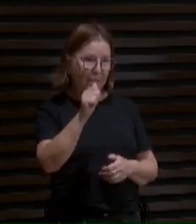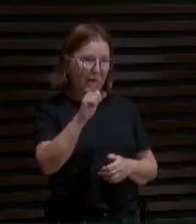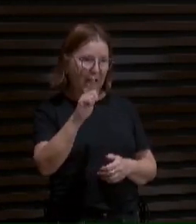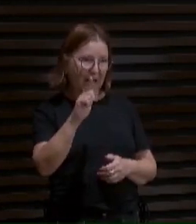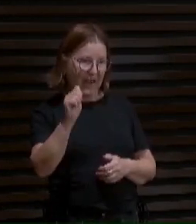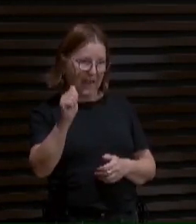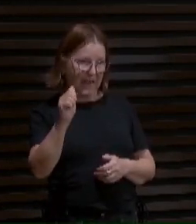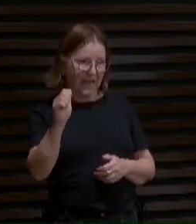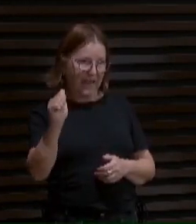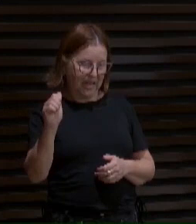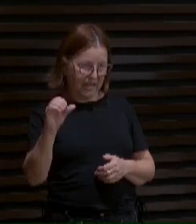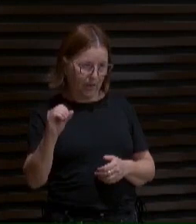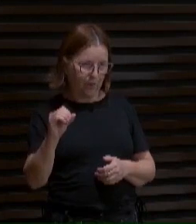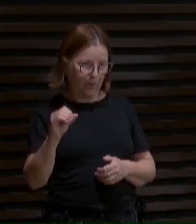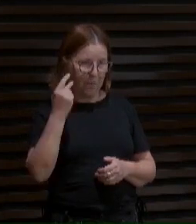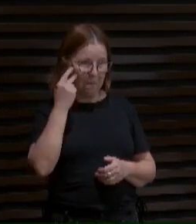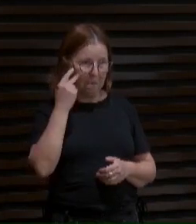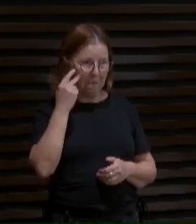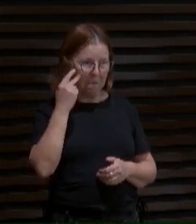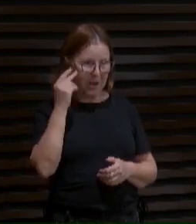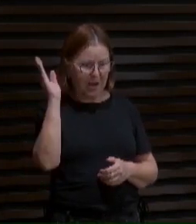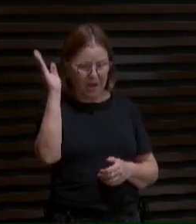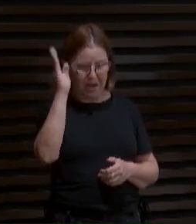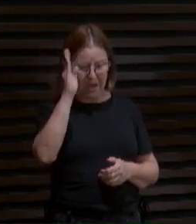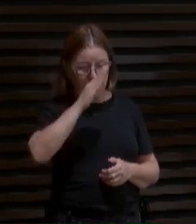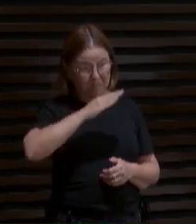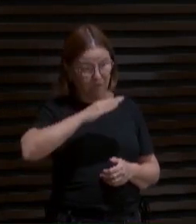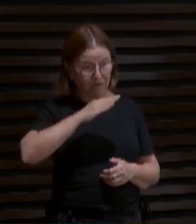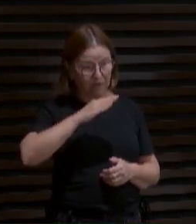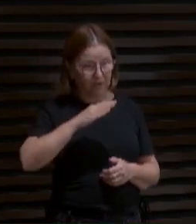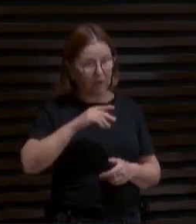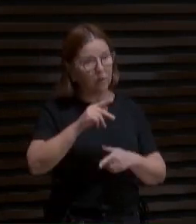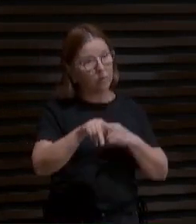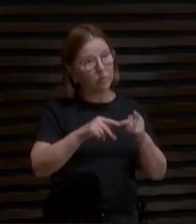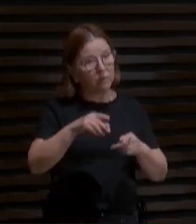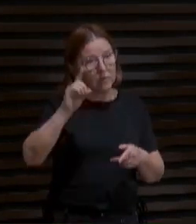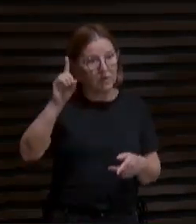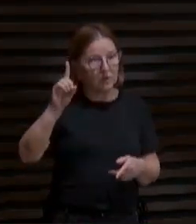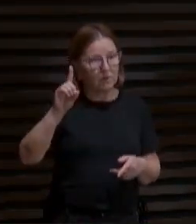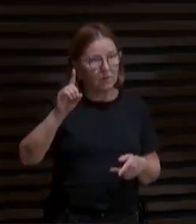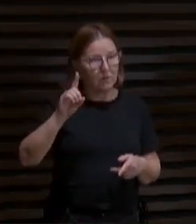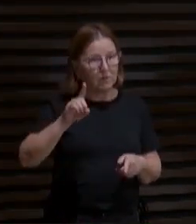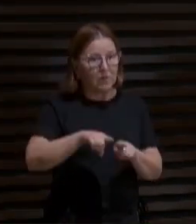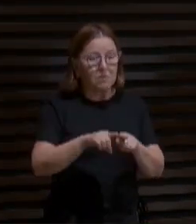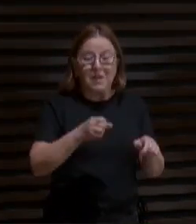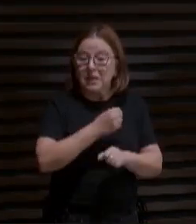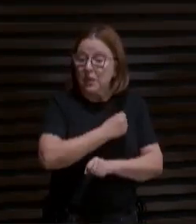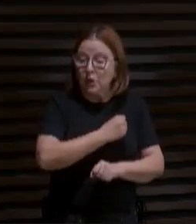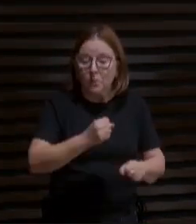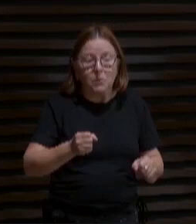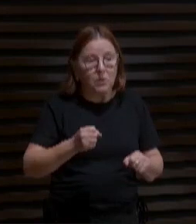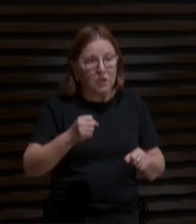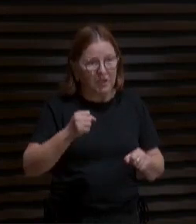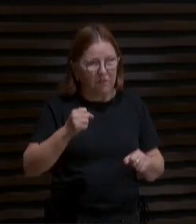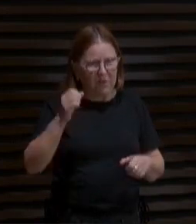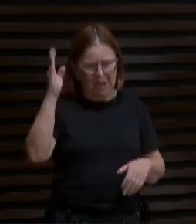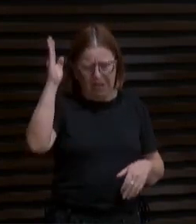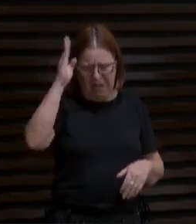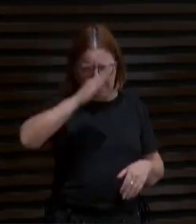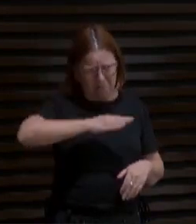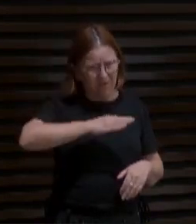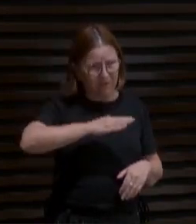de Deus. Mas ninguém pode amaldiçoar aquele que Deus abençoou. Fica assim. Não